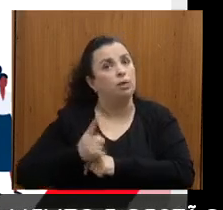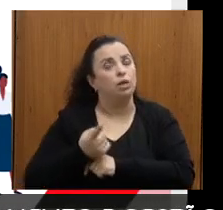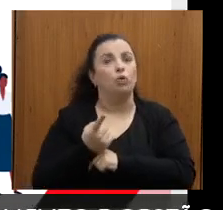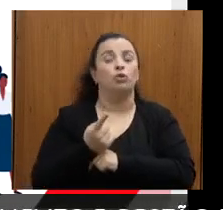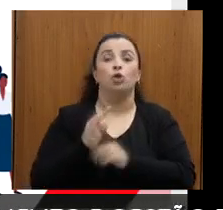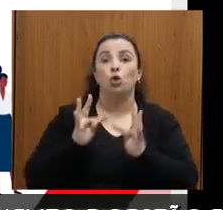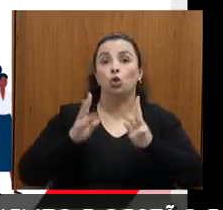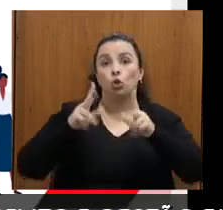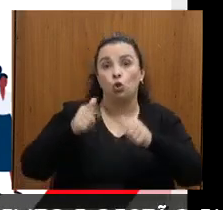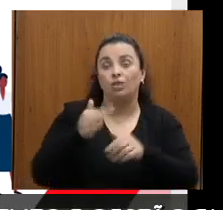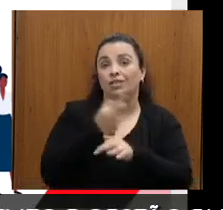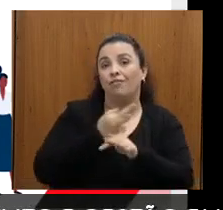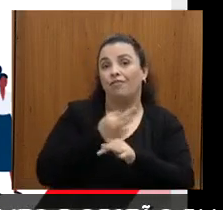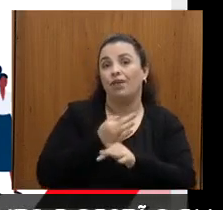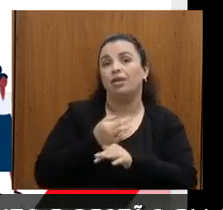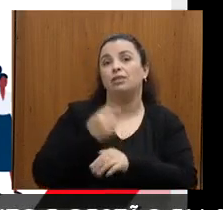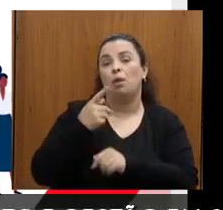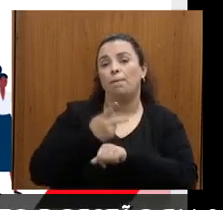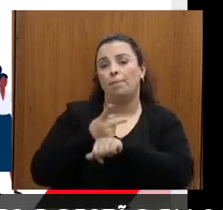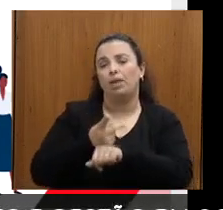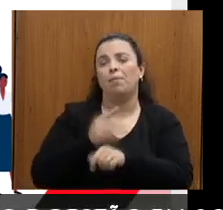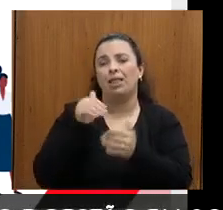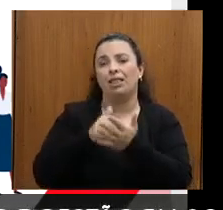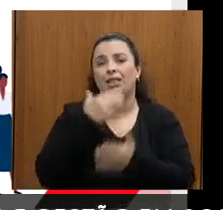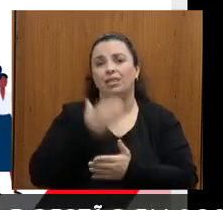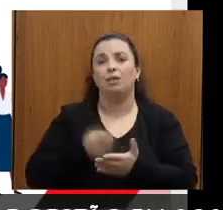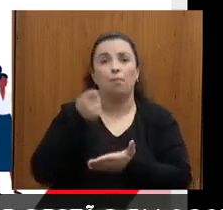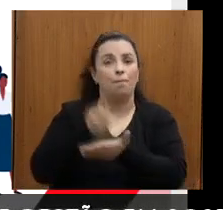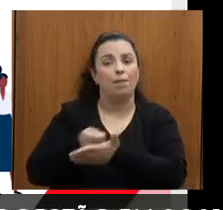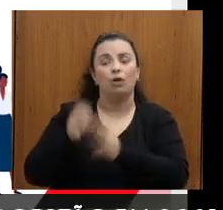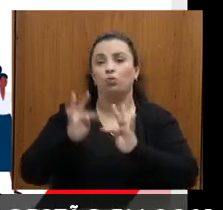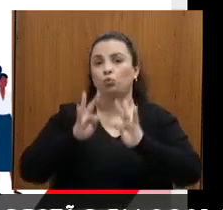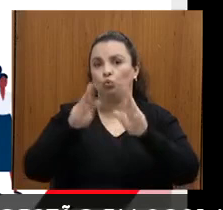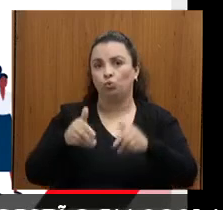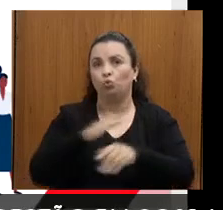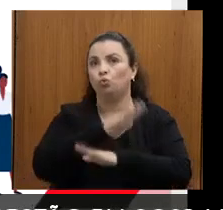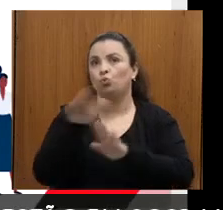quitadas até dezembro do próximo ano. A adoção